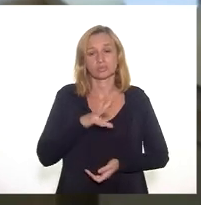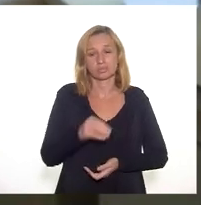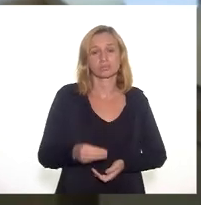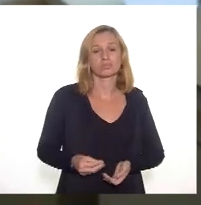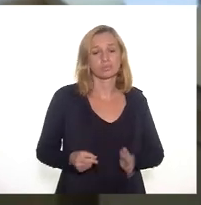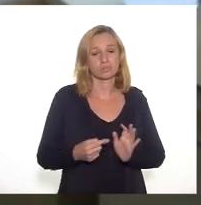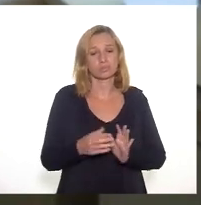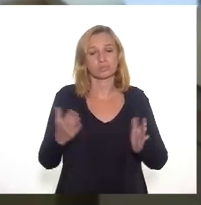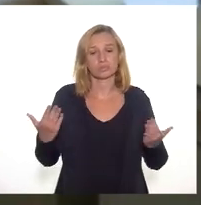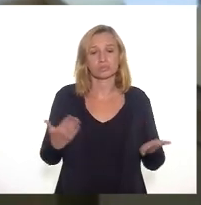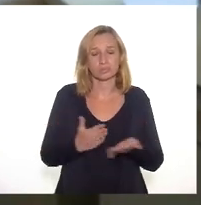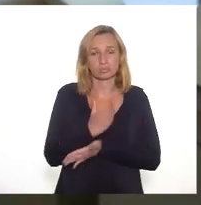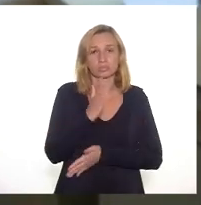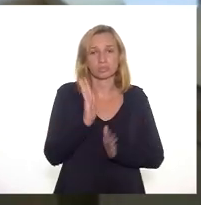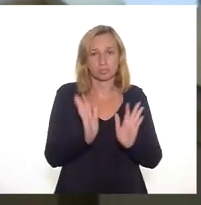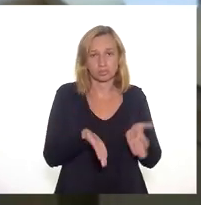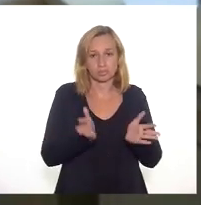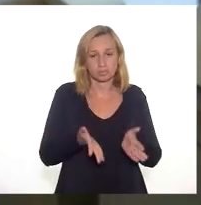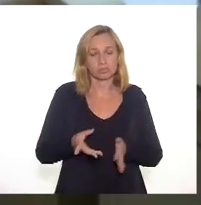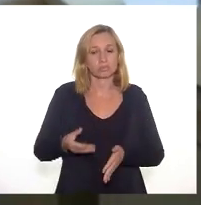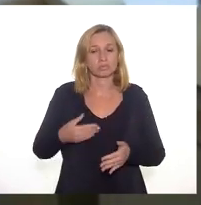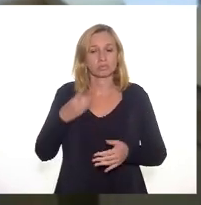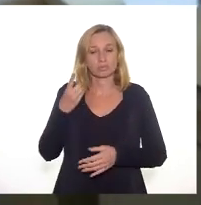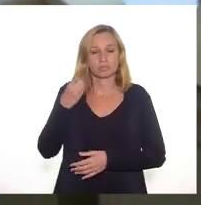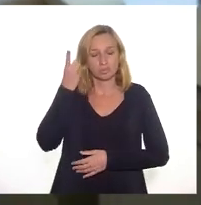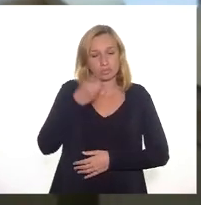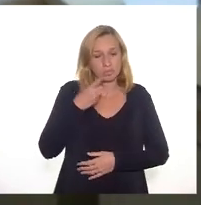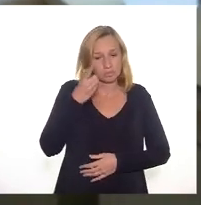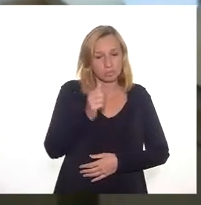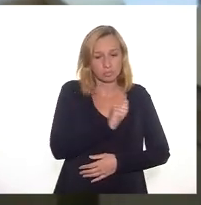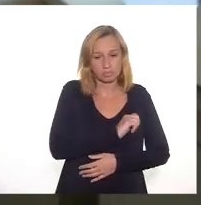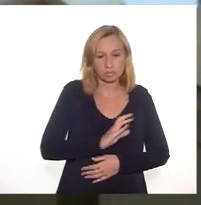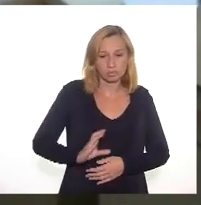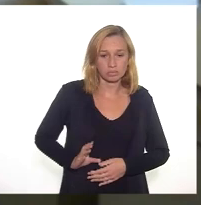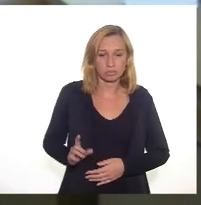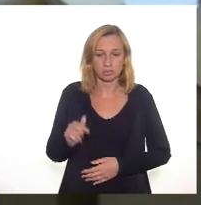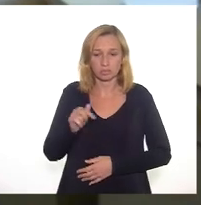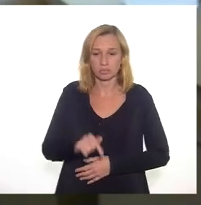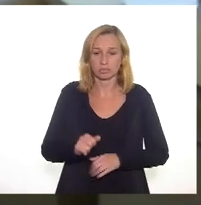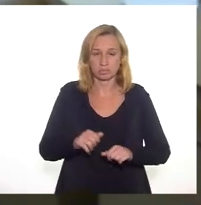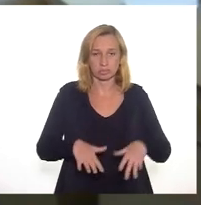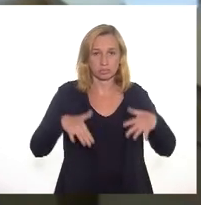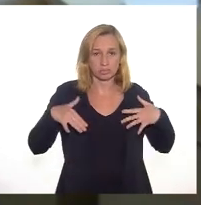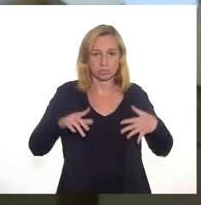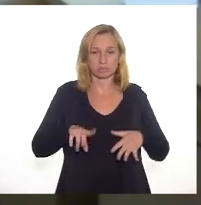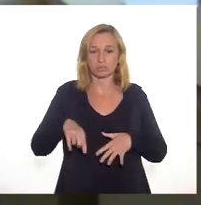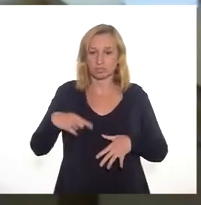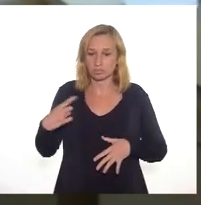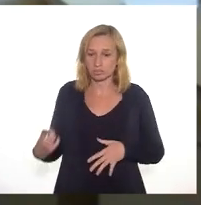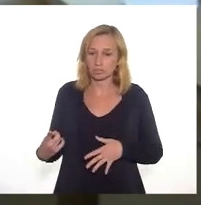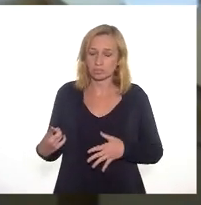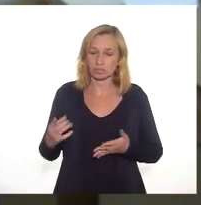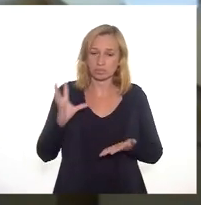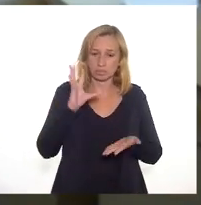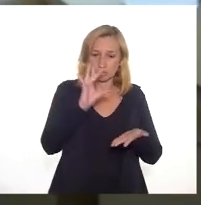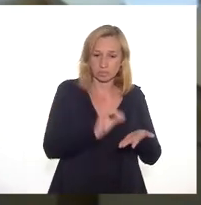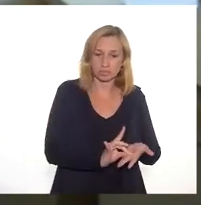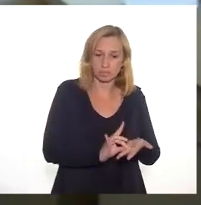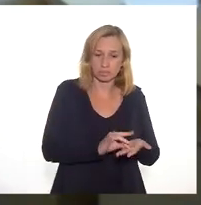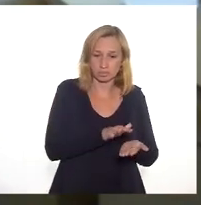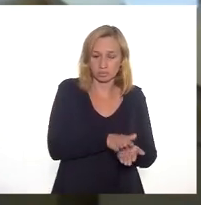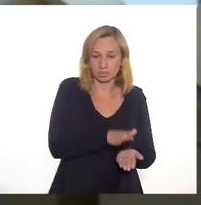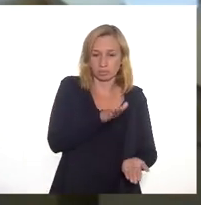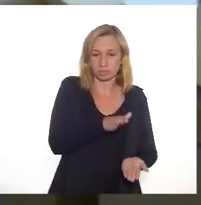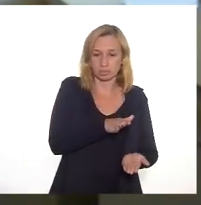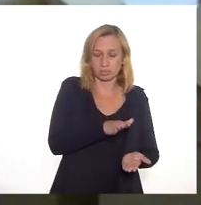foi aprovado hoje pelo deputado André Siliano, submetendo aqui ao plenário, depois estará catalogado em volumes que a